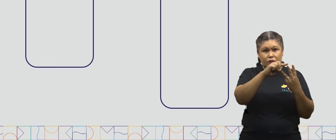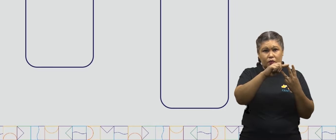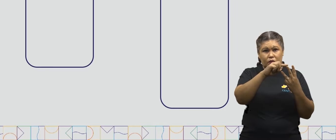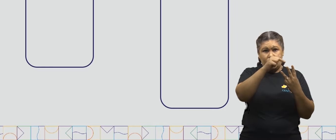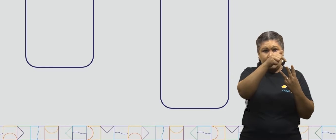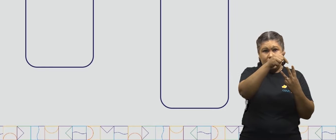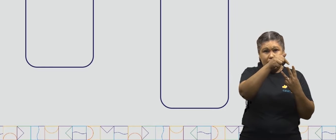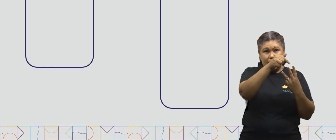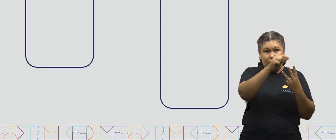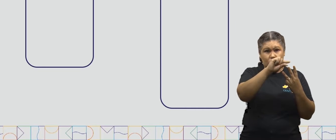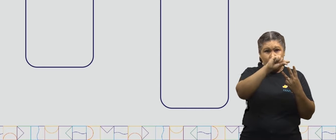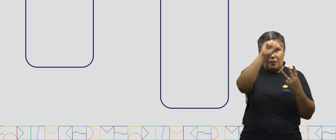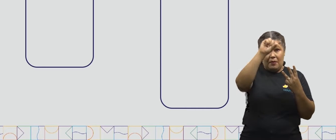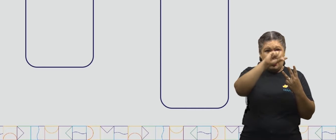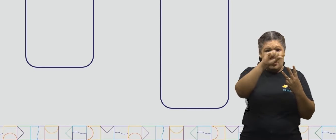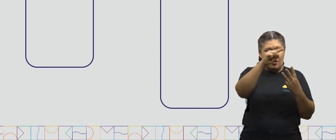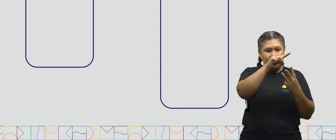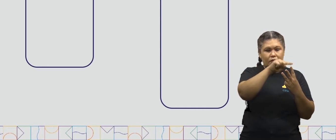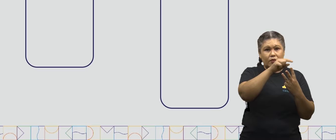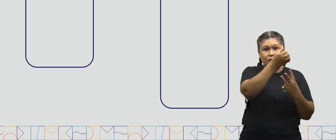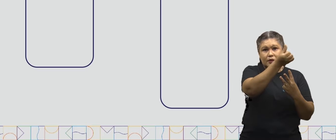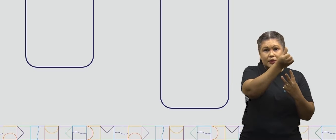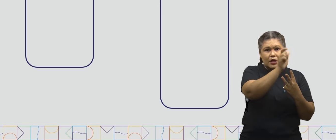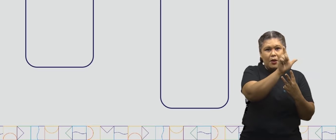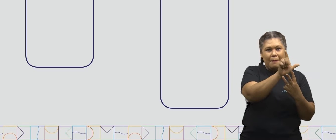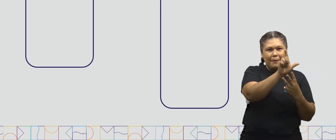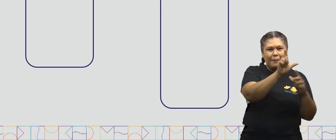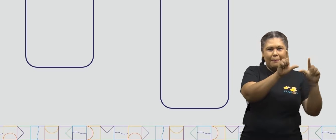barras e 6 placas.